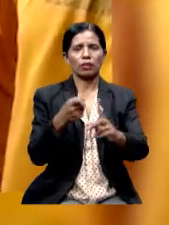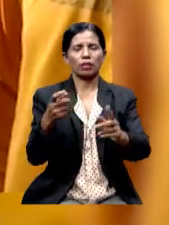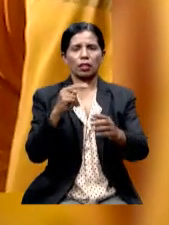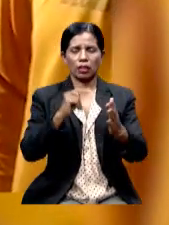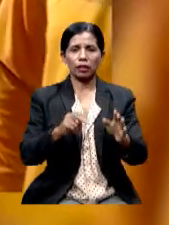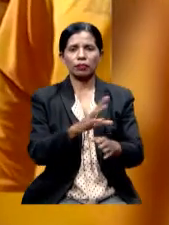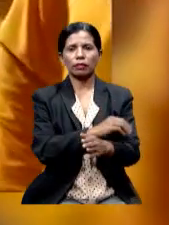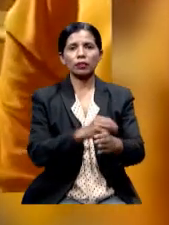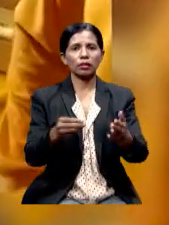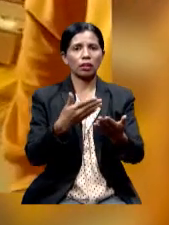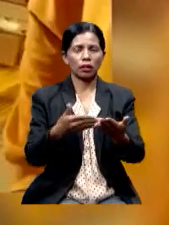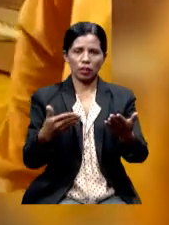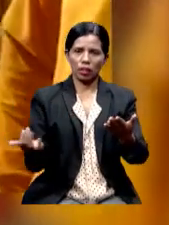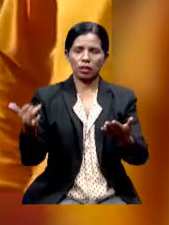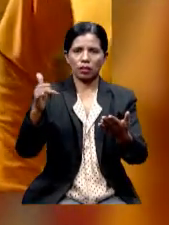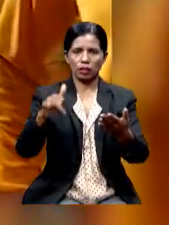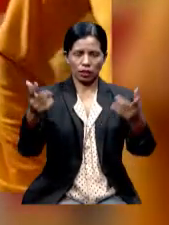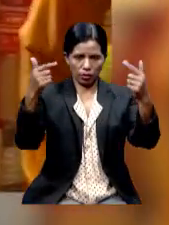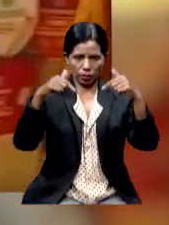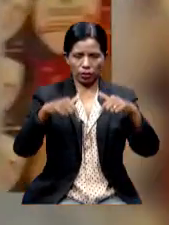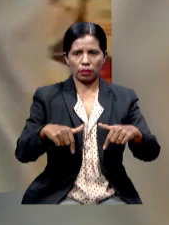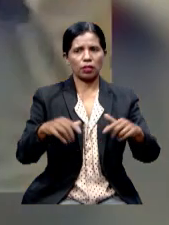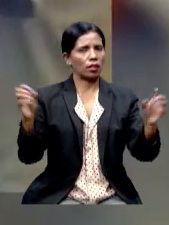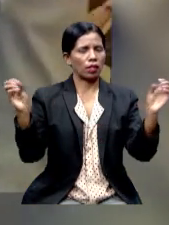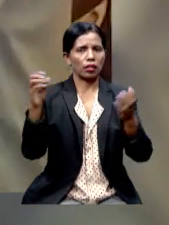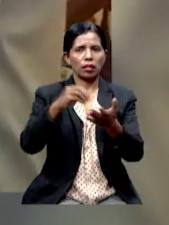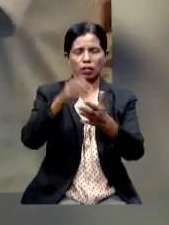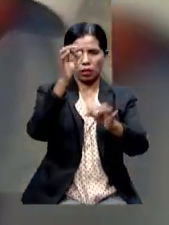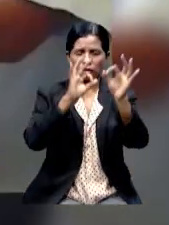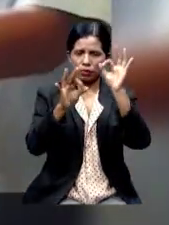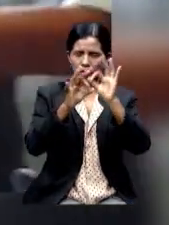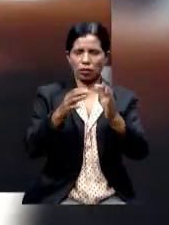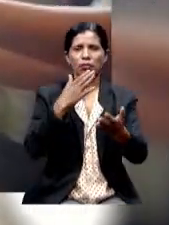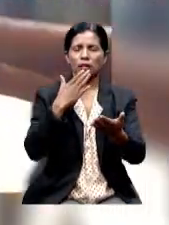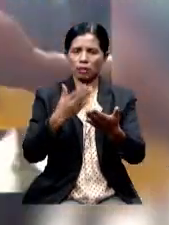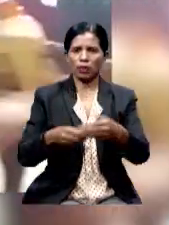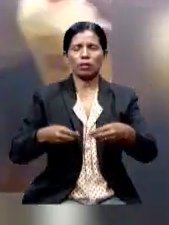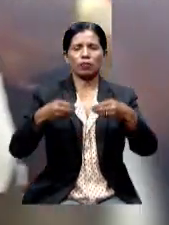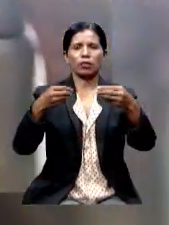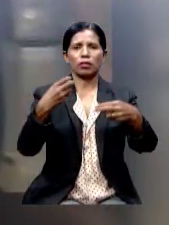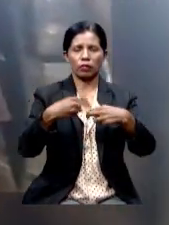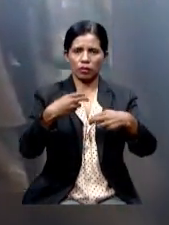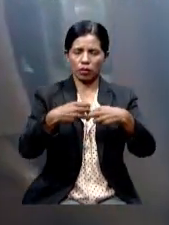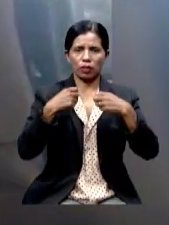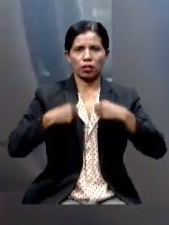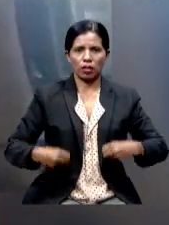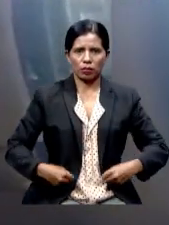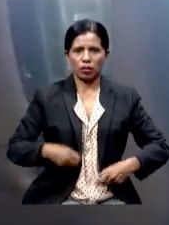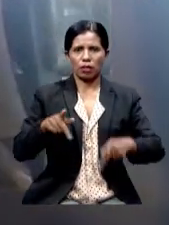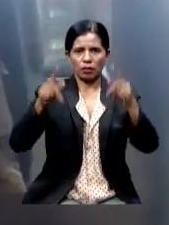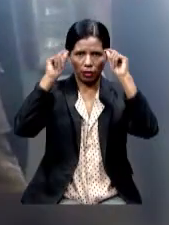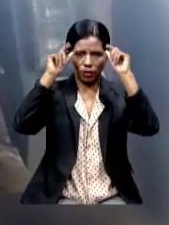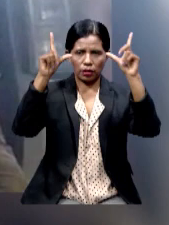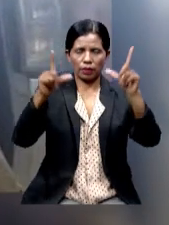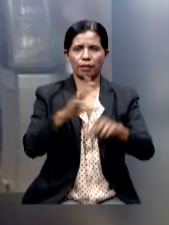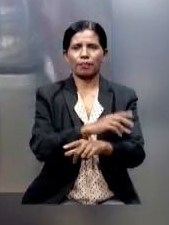necessidade básico nian nebe tama mai la ia garantia ba qualidade no bele fo ameaça ba saúde população Timor-Leste nian.